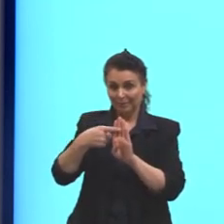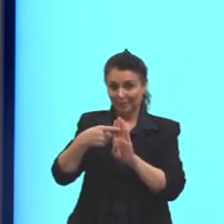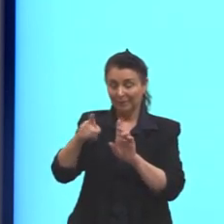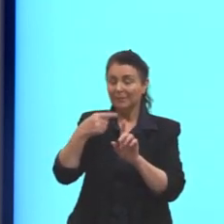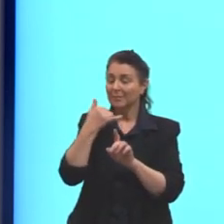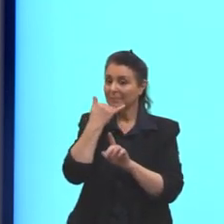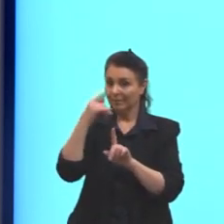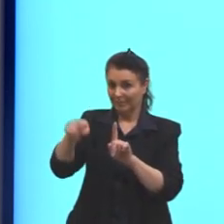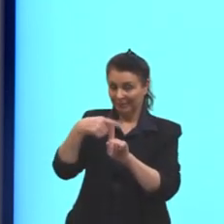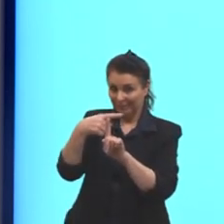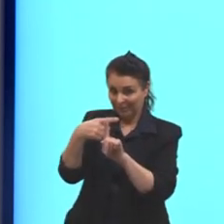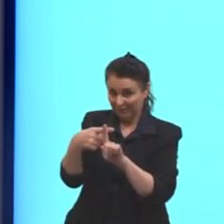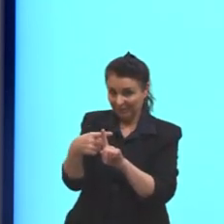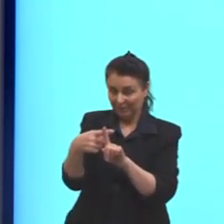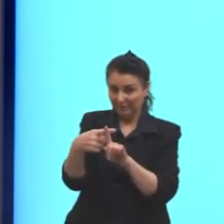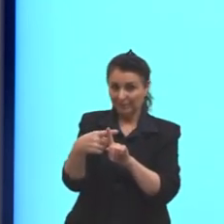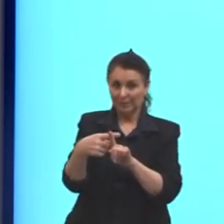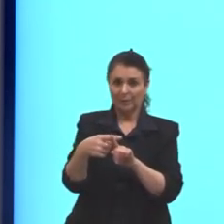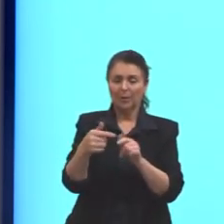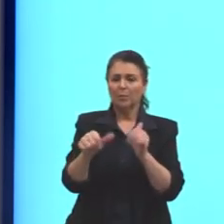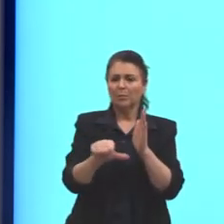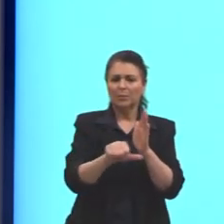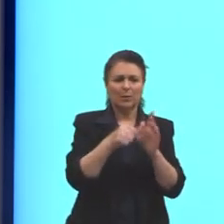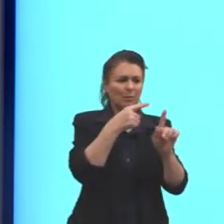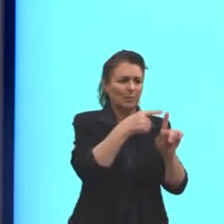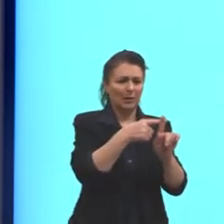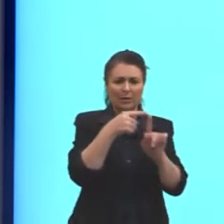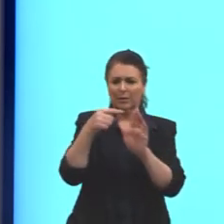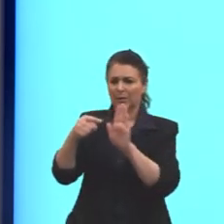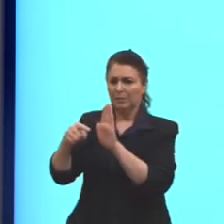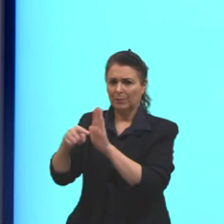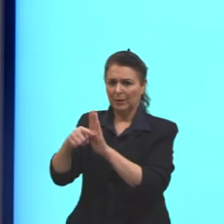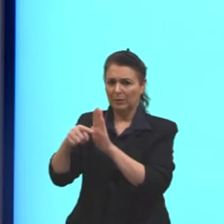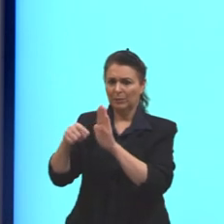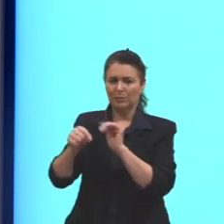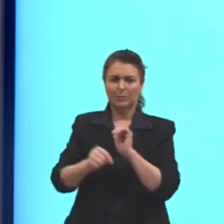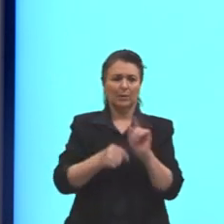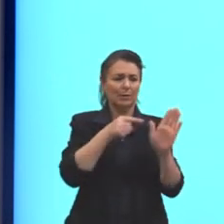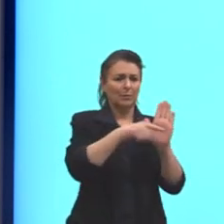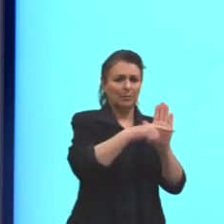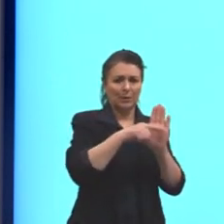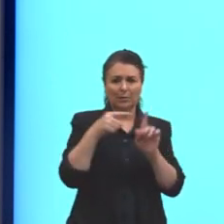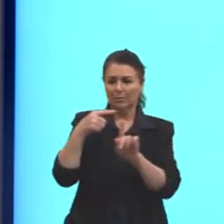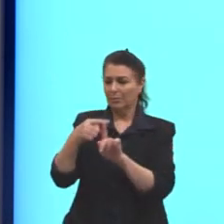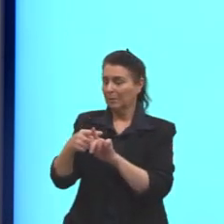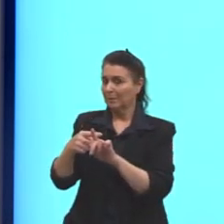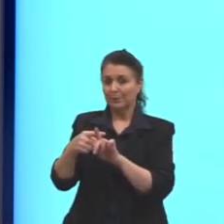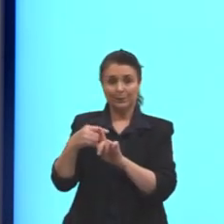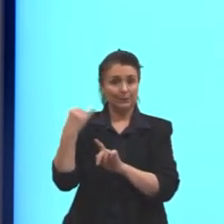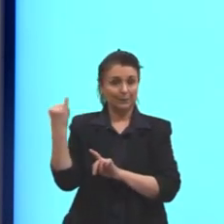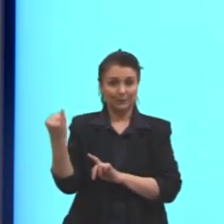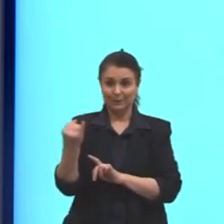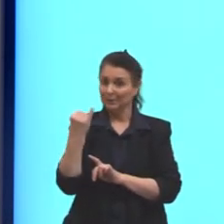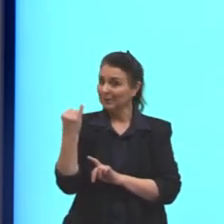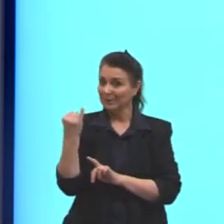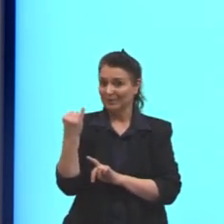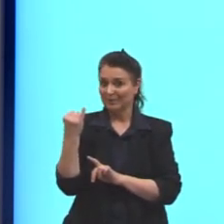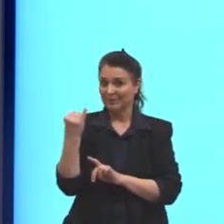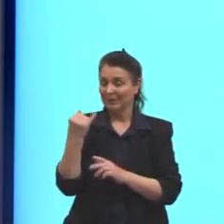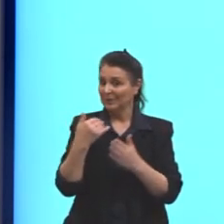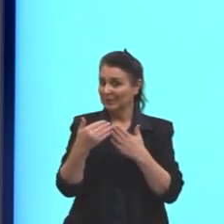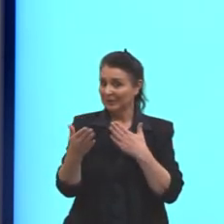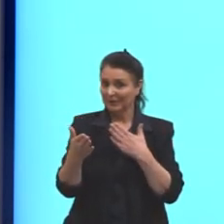a ordem não importa se eu coloquei primeiro mais e depois ou menos ou fiz o contrário o que importa é